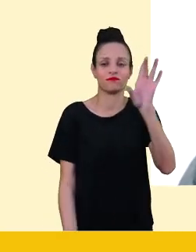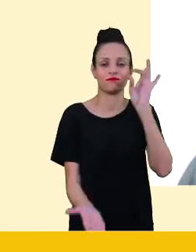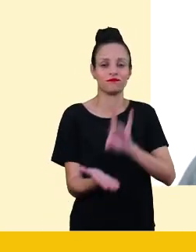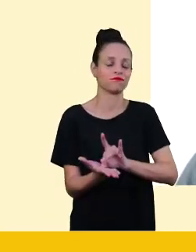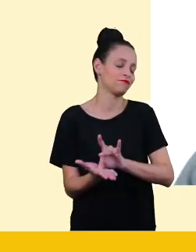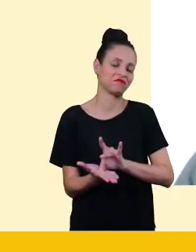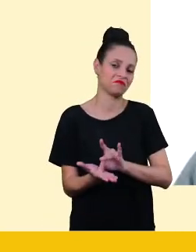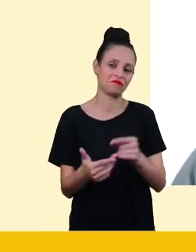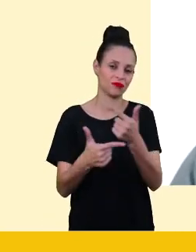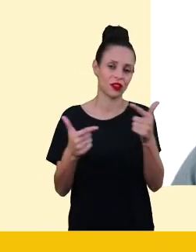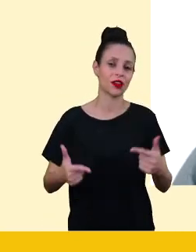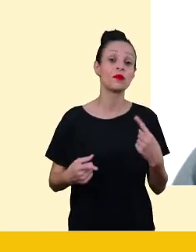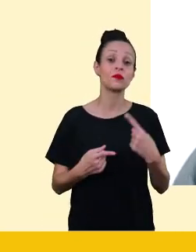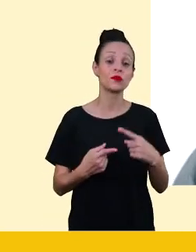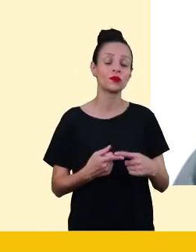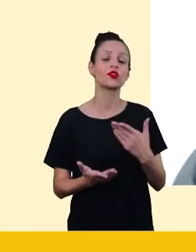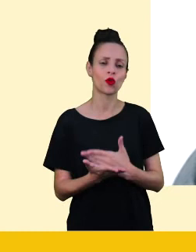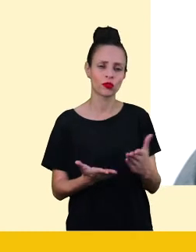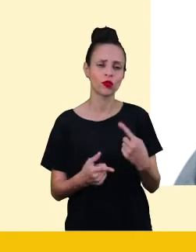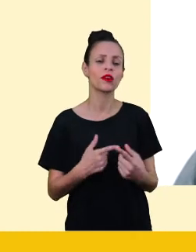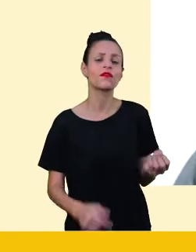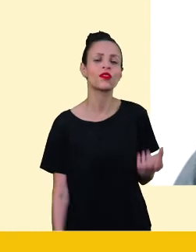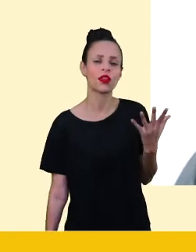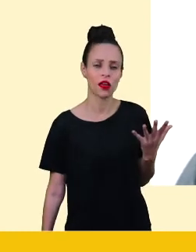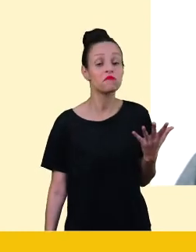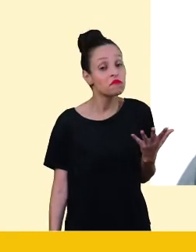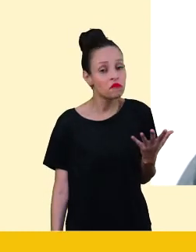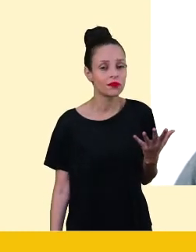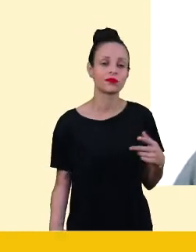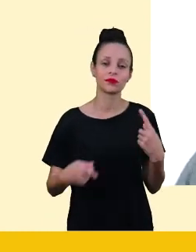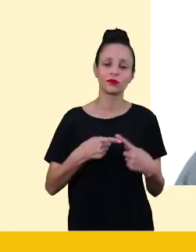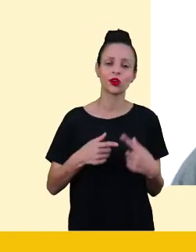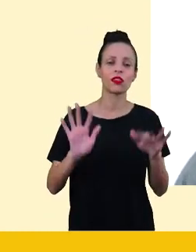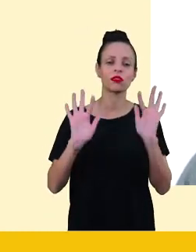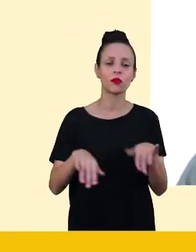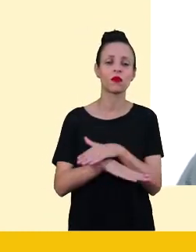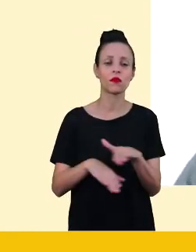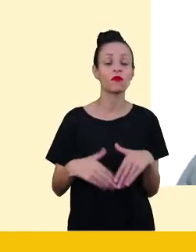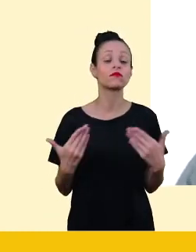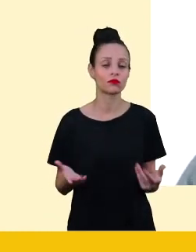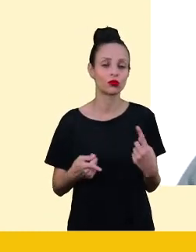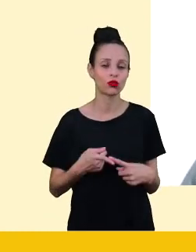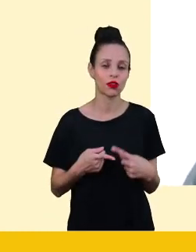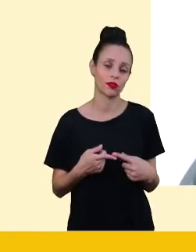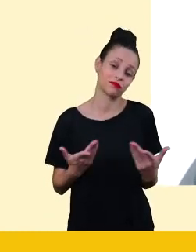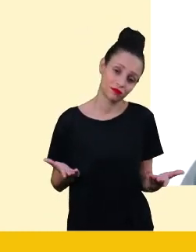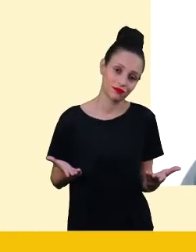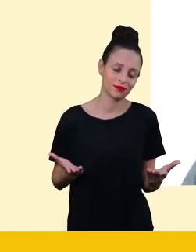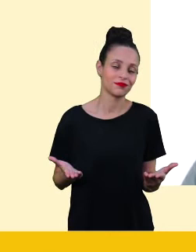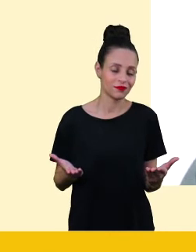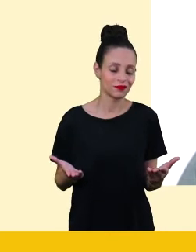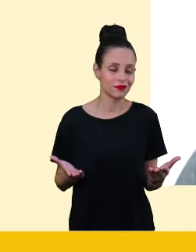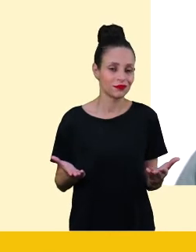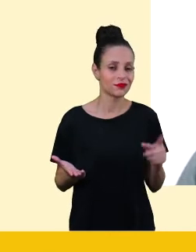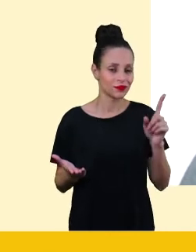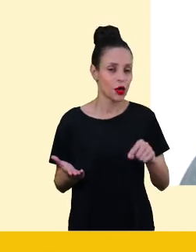concreta de por que começou, né, por que foi criado, né, e por que terminou, acabou, né? Então,